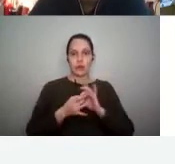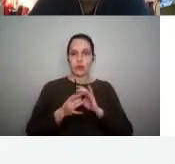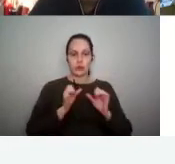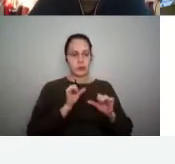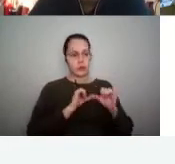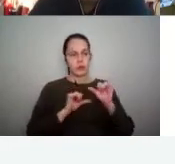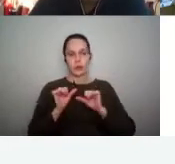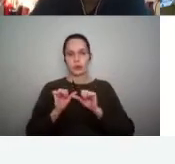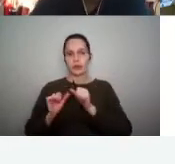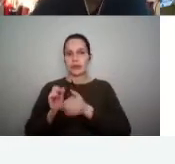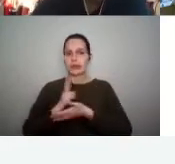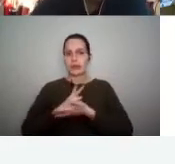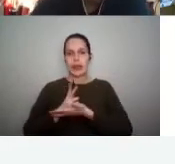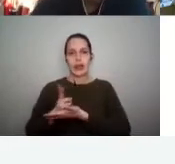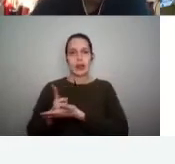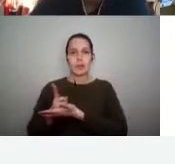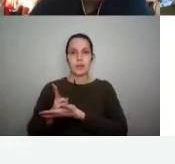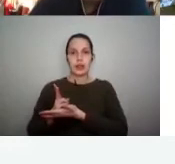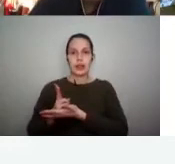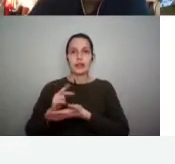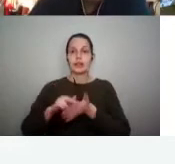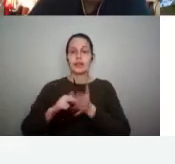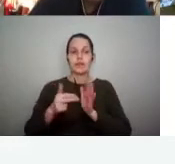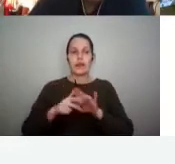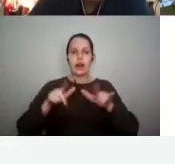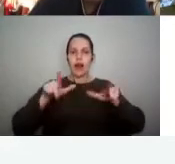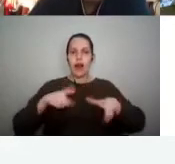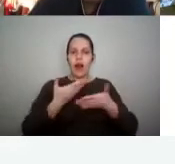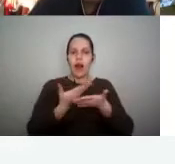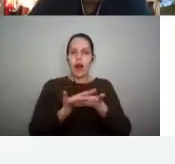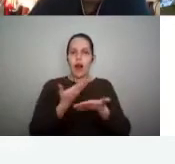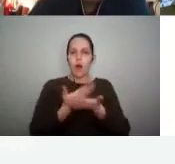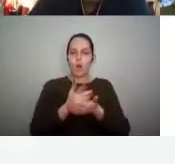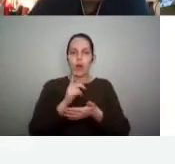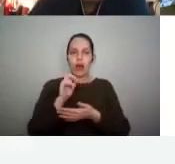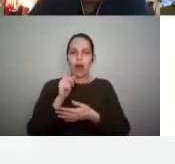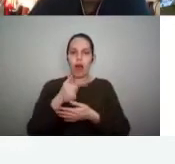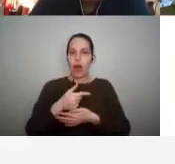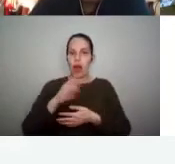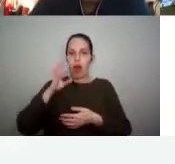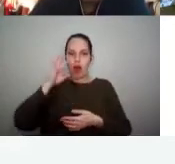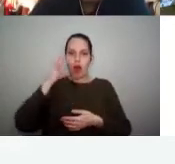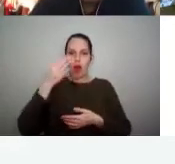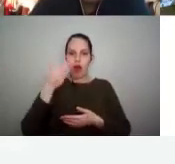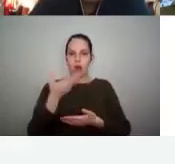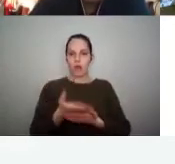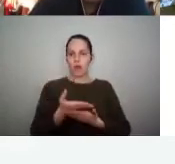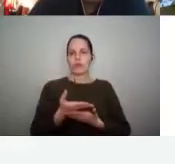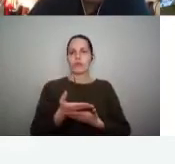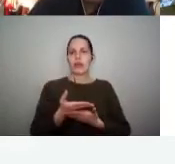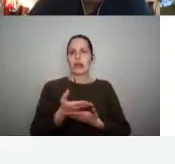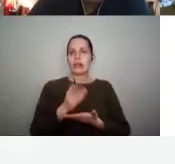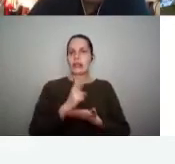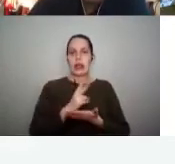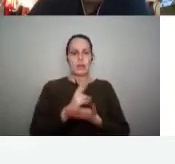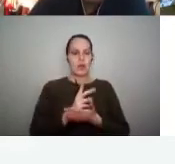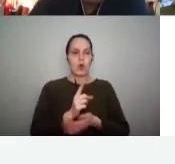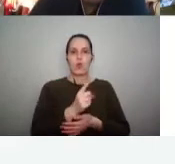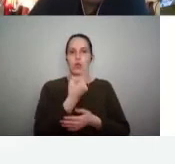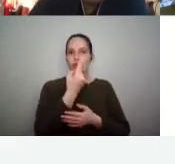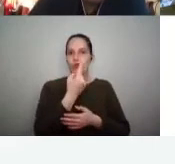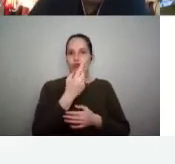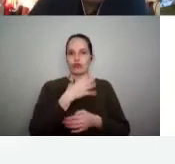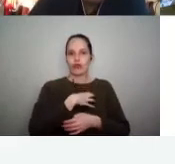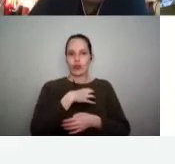é um acontecimento. E será sempre única na sua edição. Por mais que a gente queira repetir uma mesma